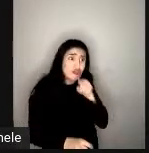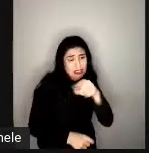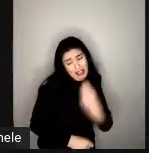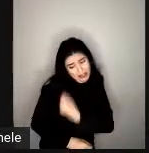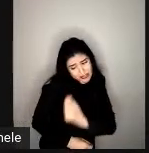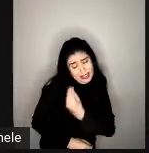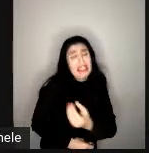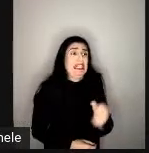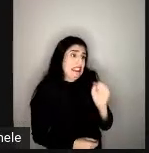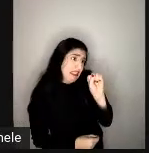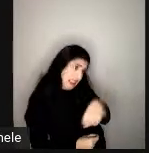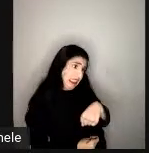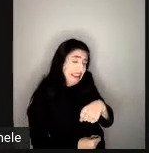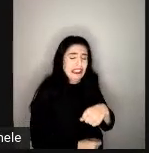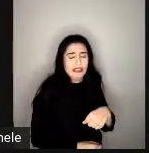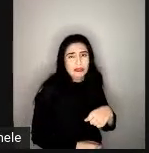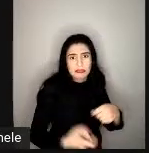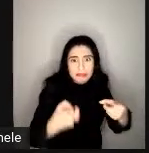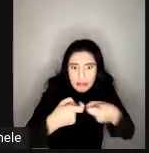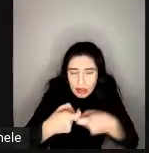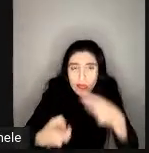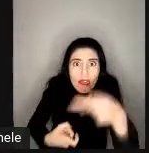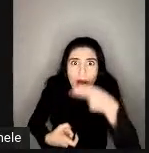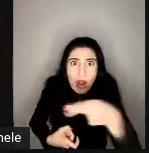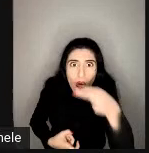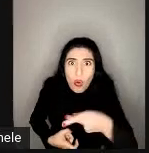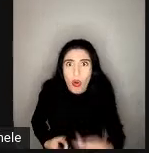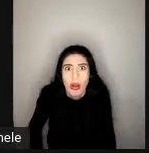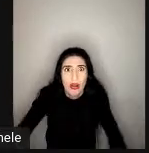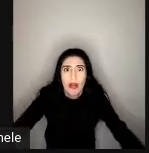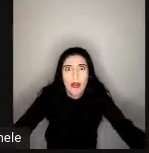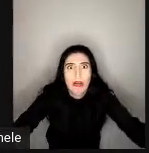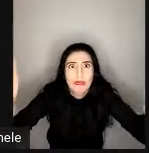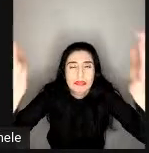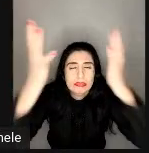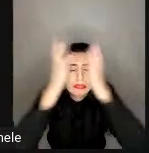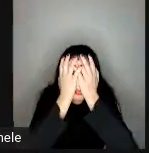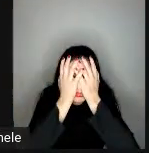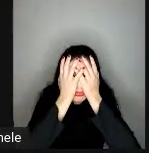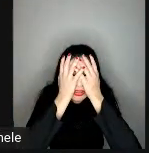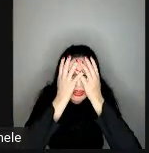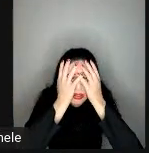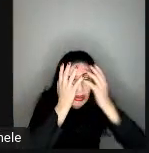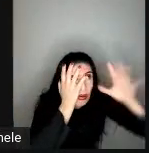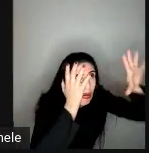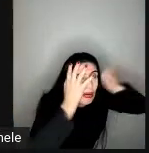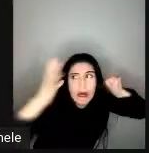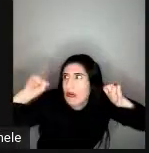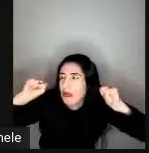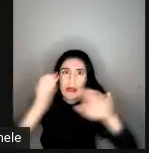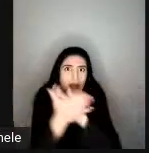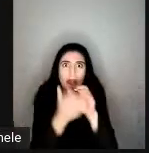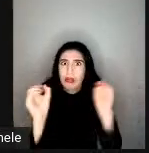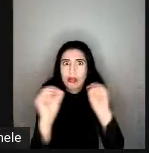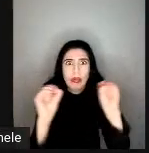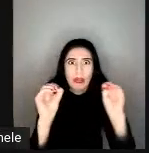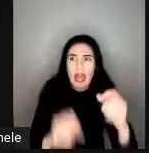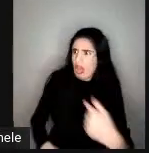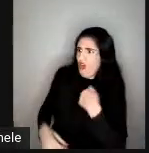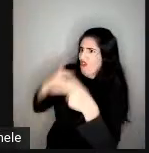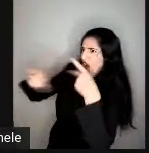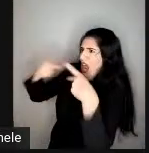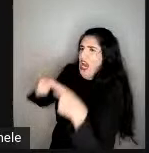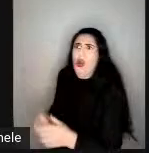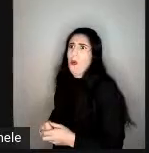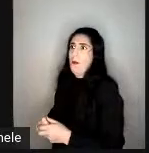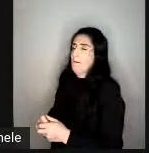Que horror! Nesta hora, a Vera desligou. Eu não ouvi mais nada. E eu fiquei lá discutindo com o médico. Primeiro, eu dei